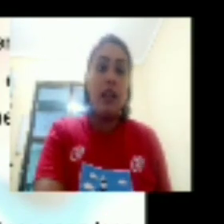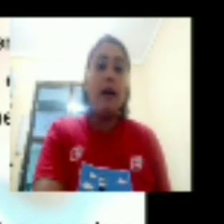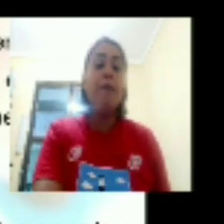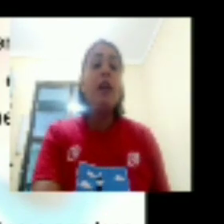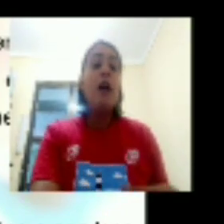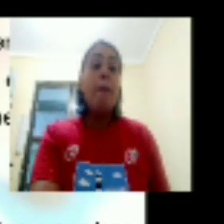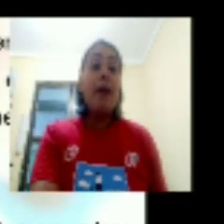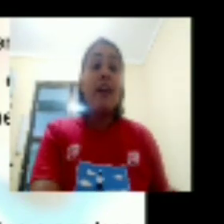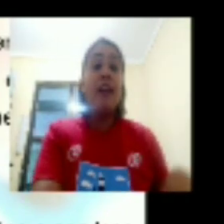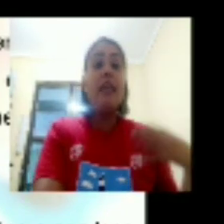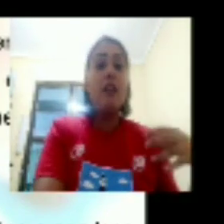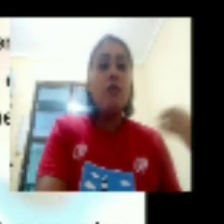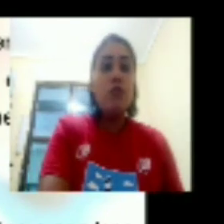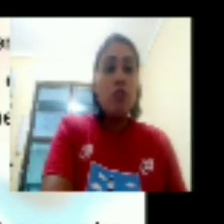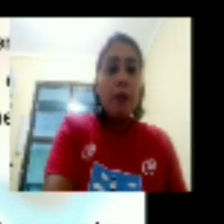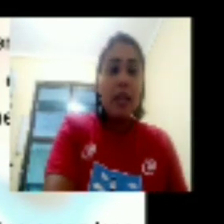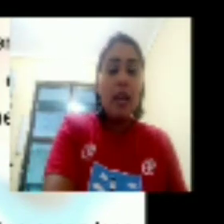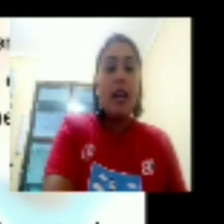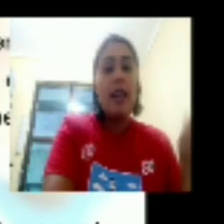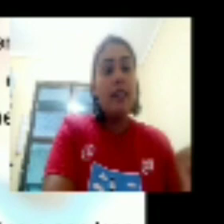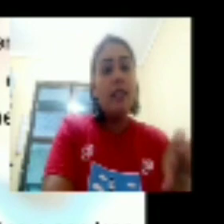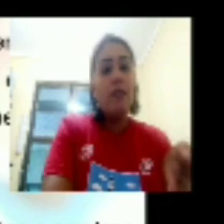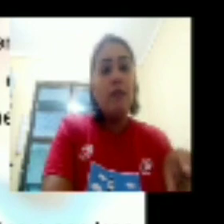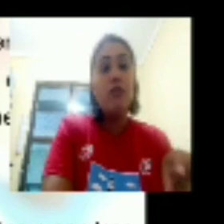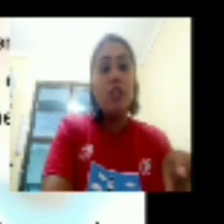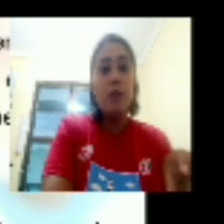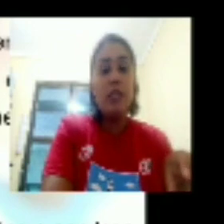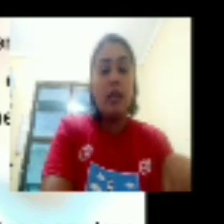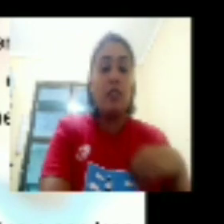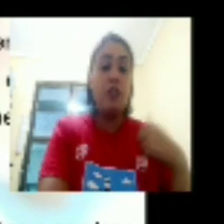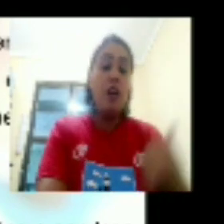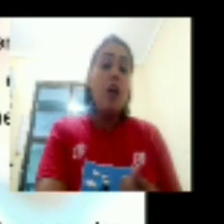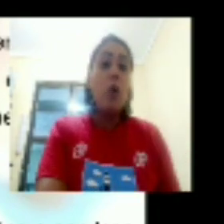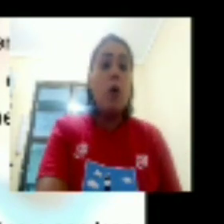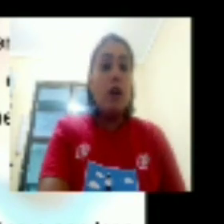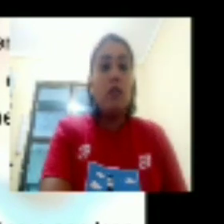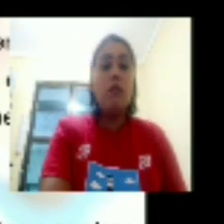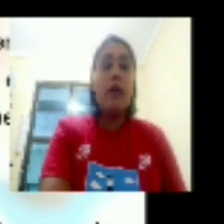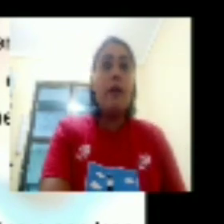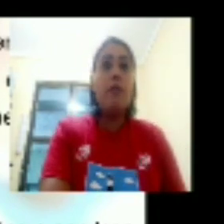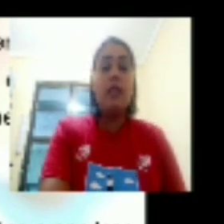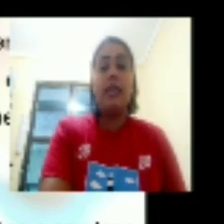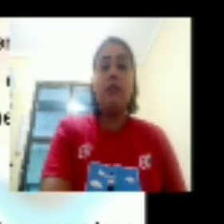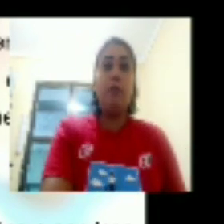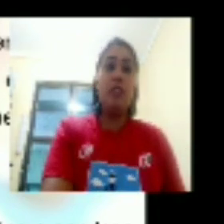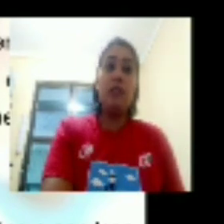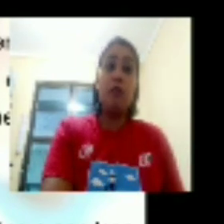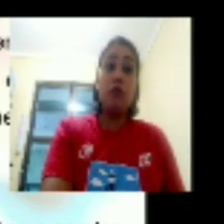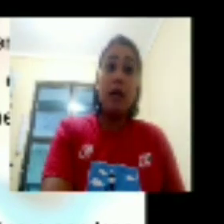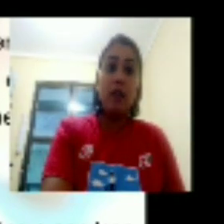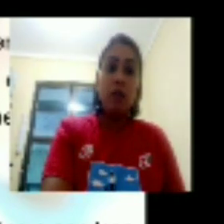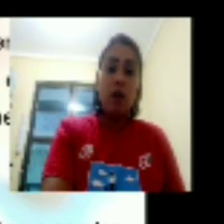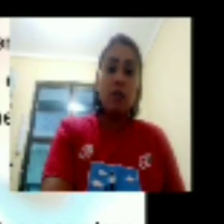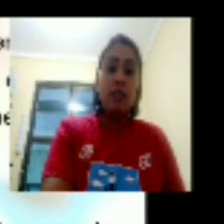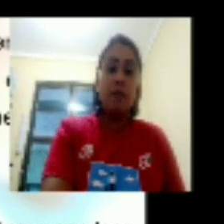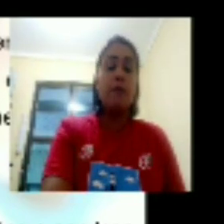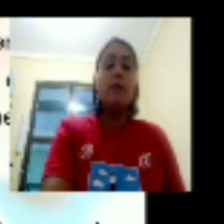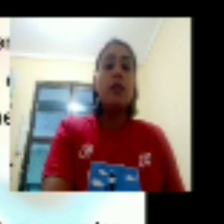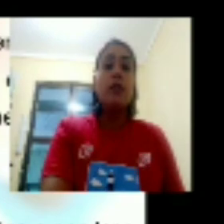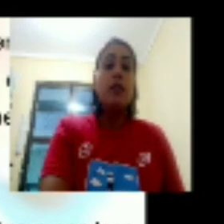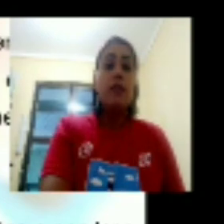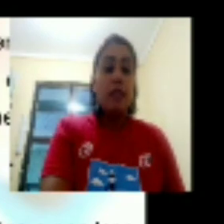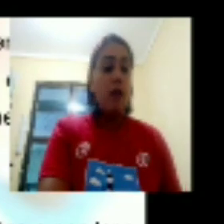preventiva, tá? Para que não sobrecarregue os hospitais. Quando eu trato, por exemplo, a